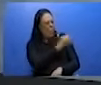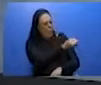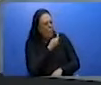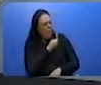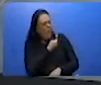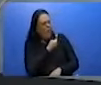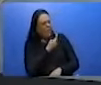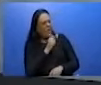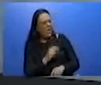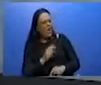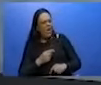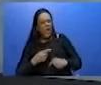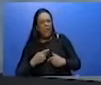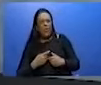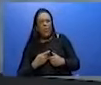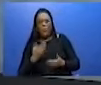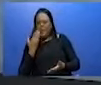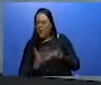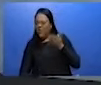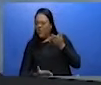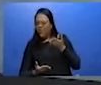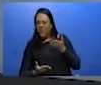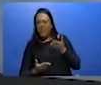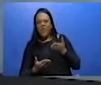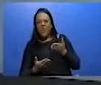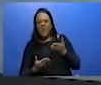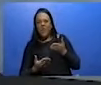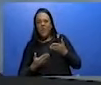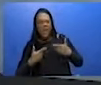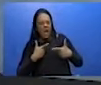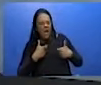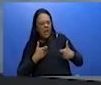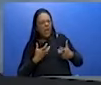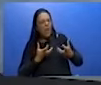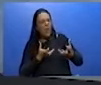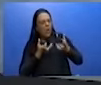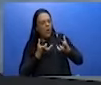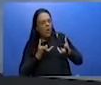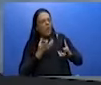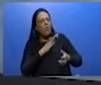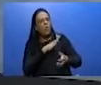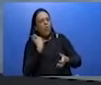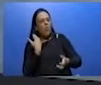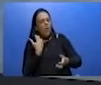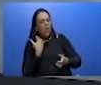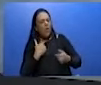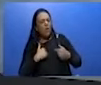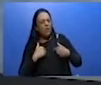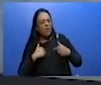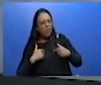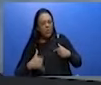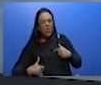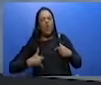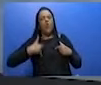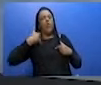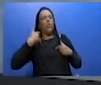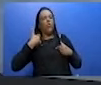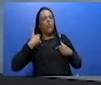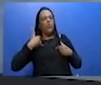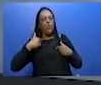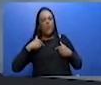guerreiro que perdi uma guerra. É a nossa tradição morrer. Eu vou morrer com honra, eu nasci para